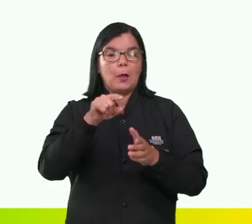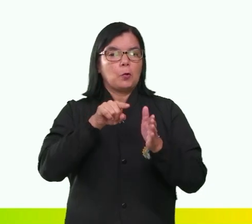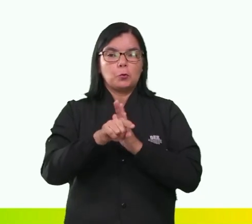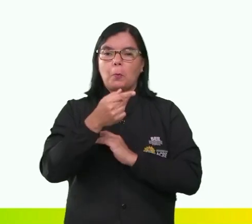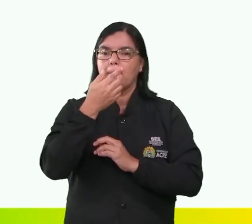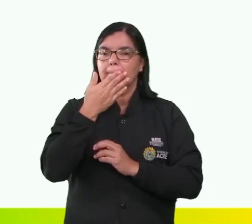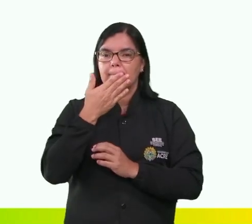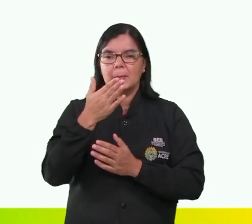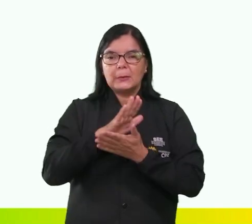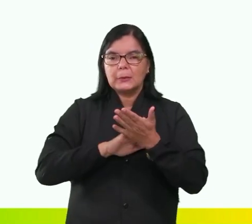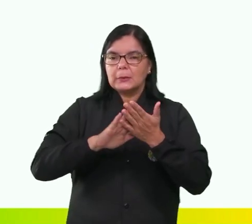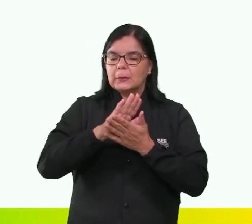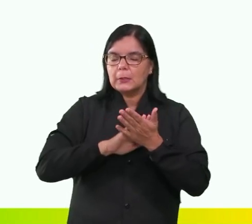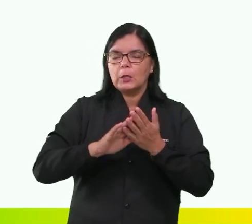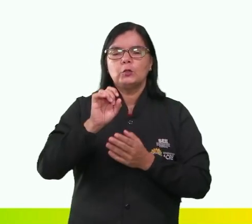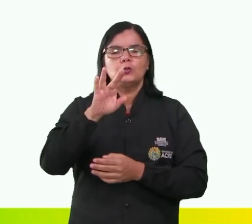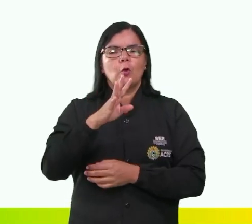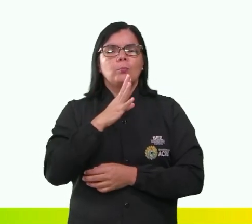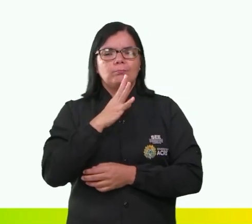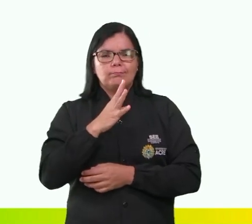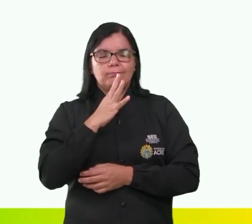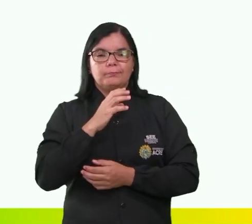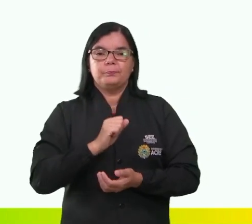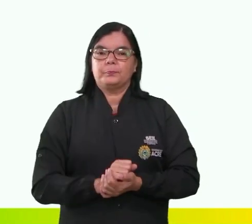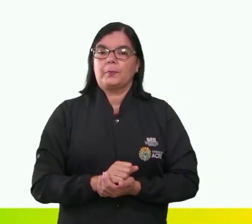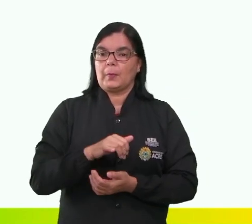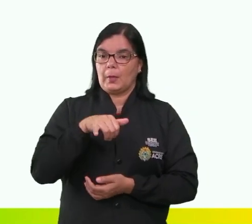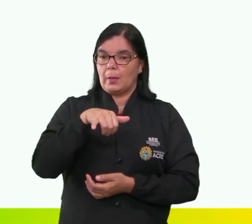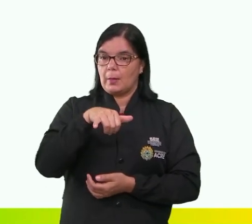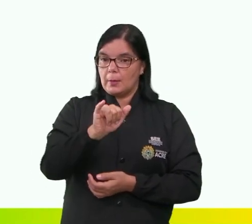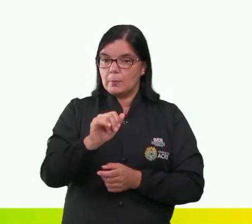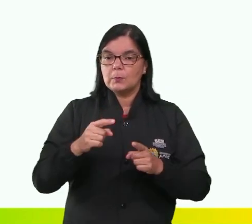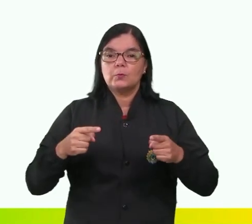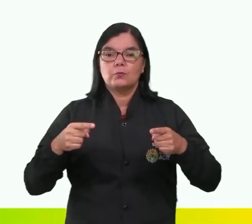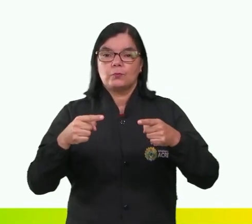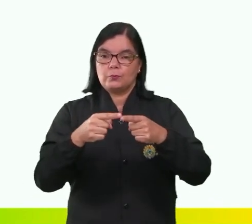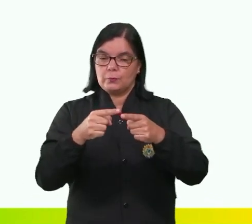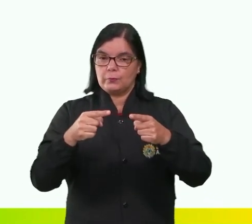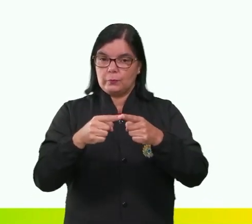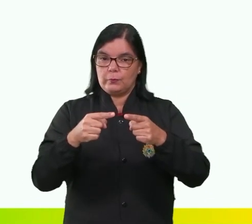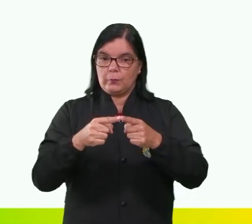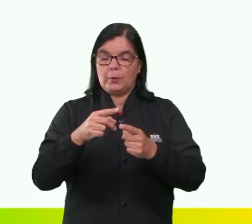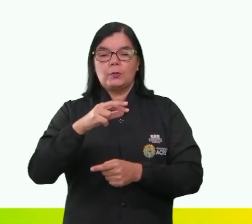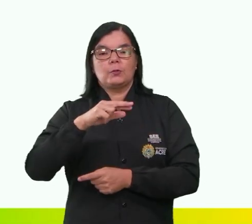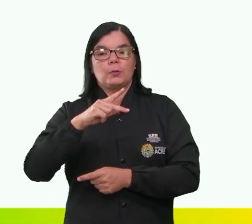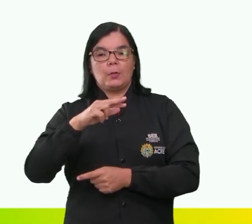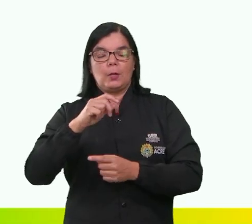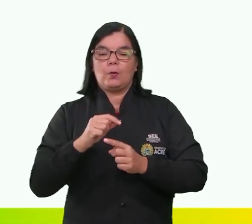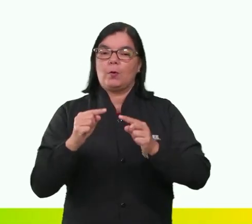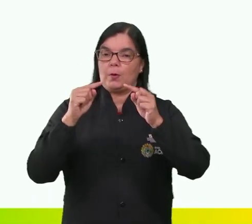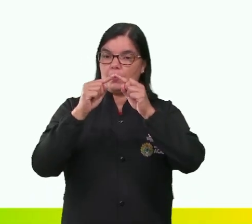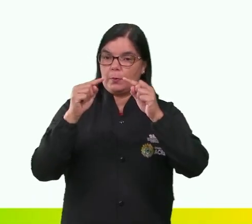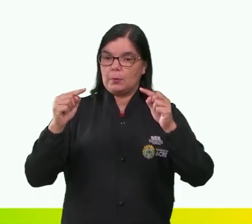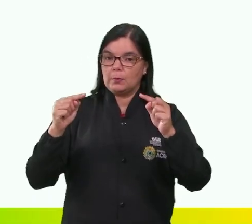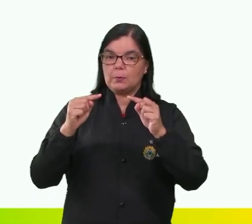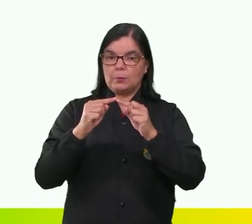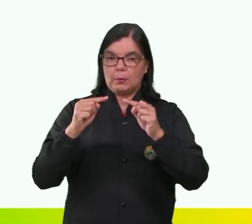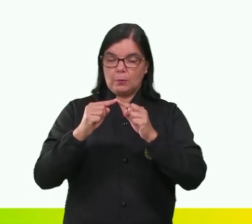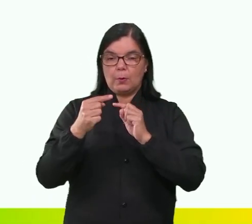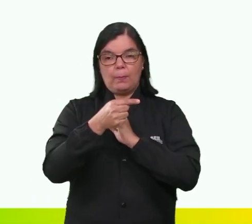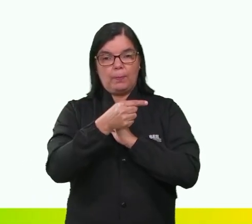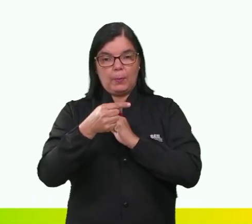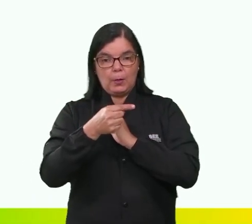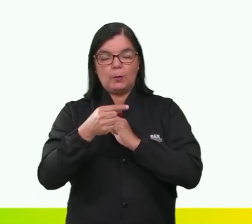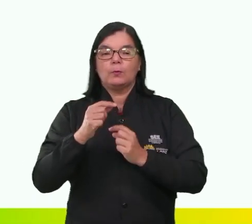pedindo? Só para cargo de conhecimento. Então, vamos lá. Y de vértice é menos